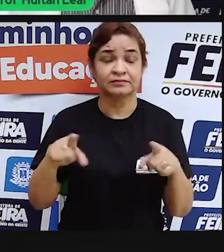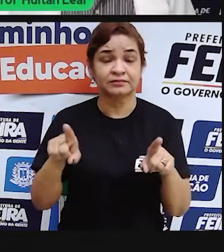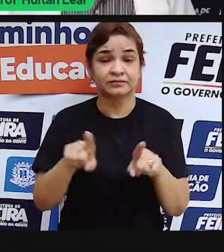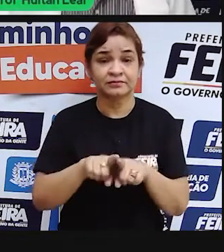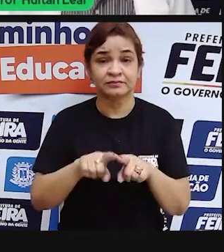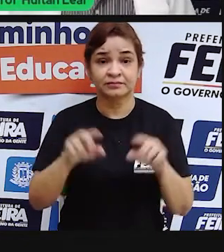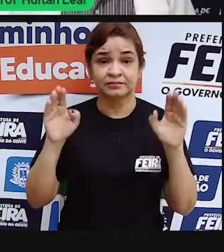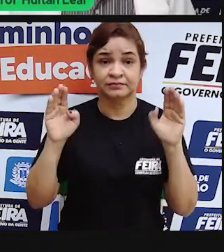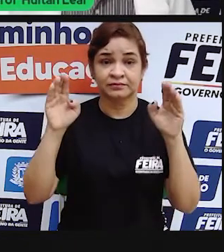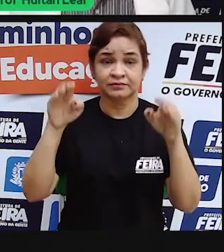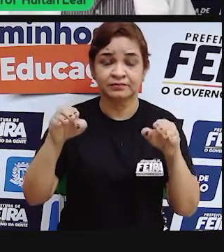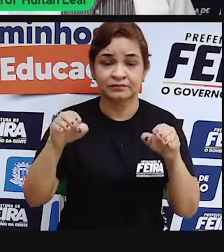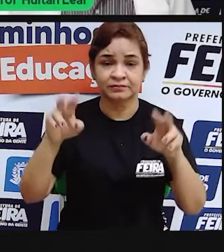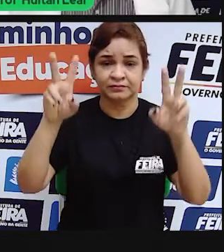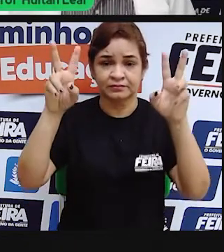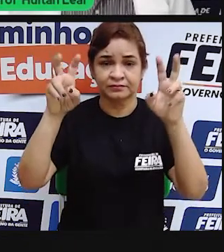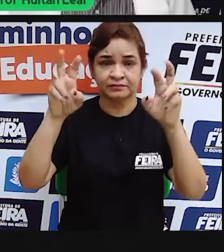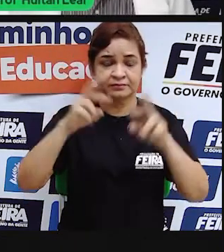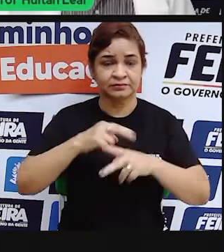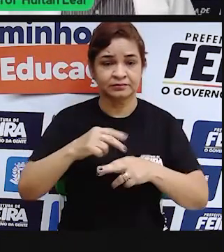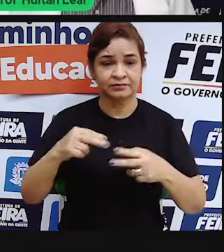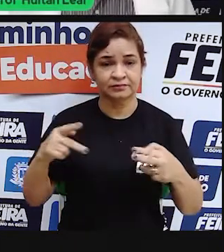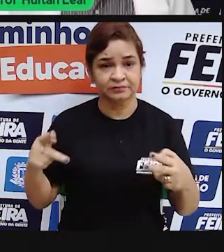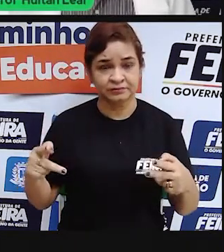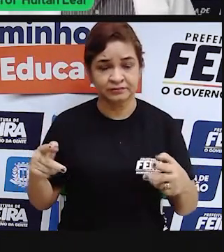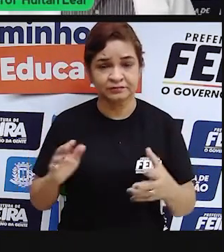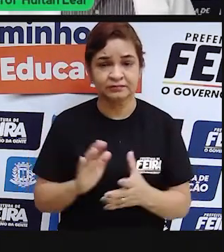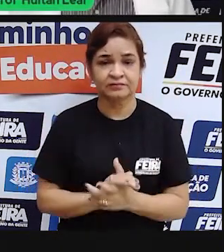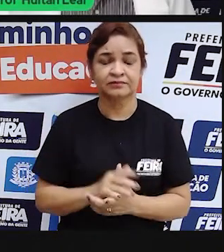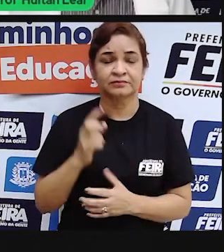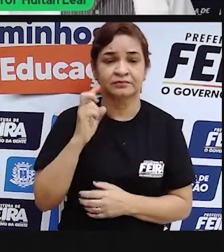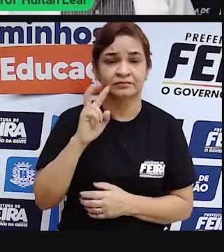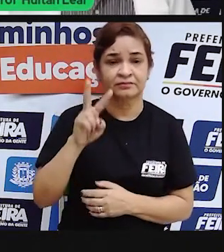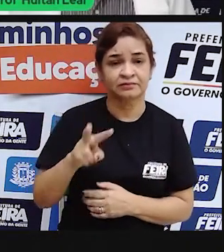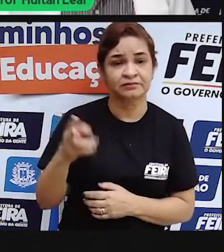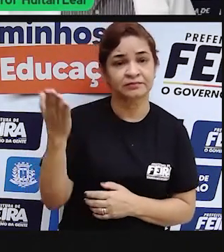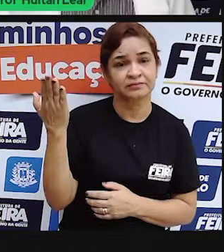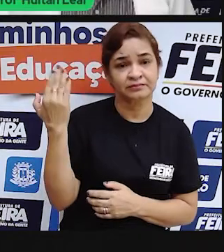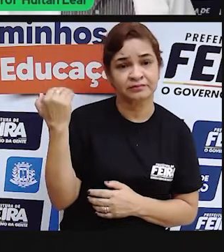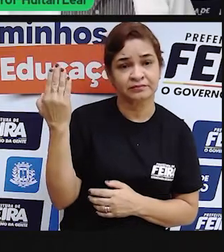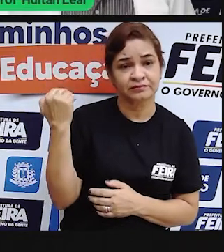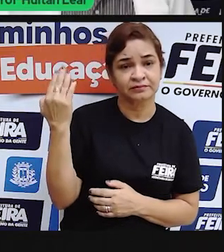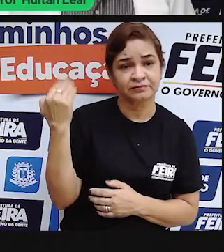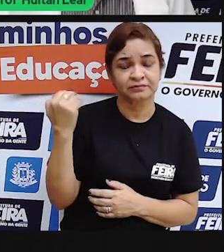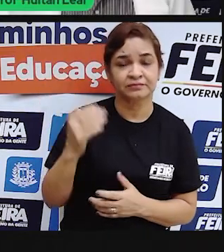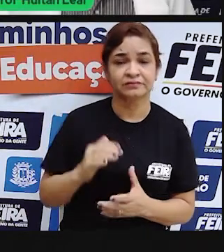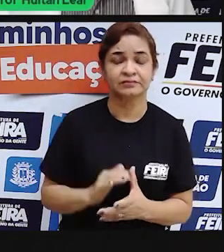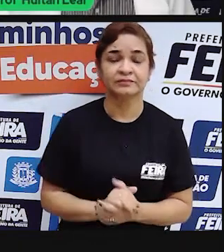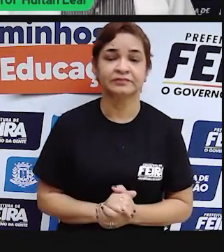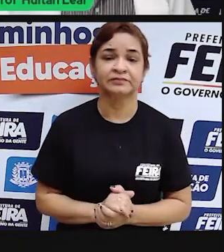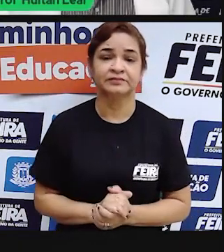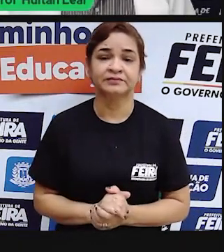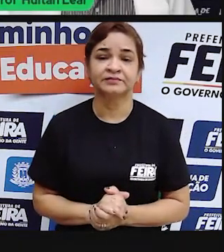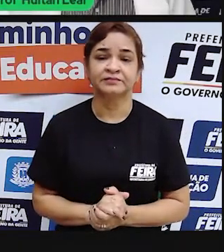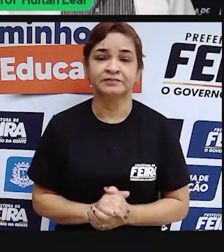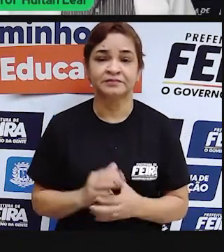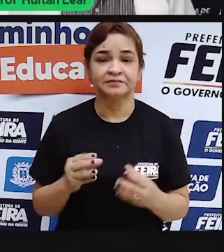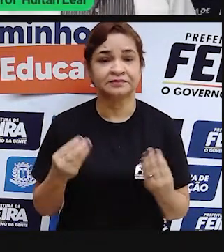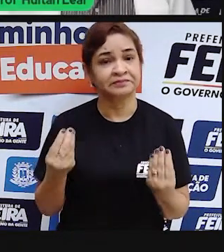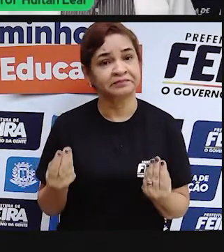enfocar temáticas diversificadas. Foi o que nós vimos na aula anterior.